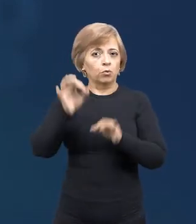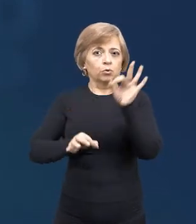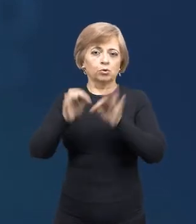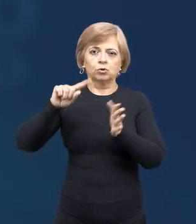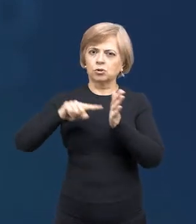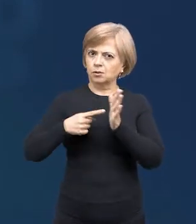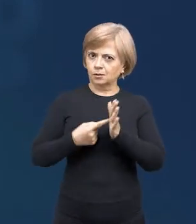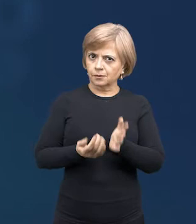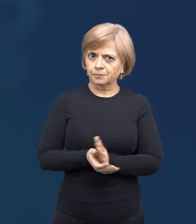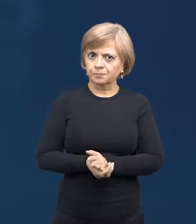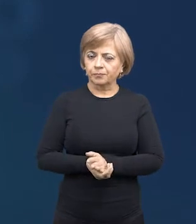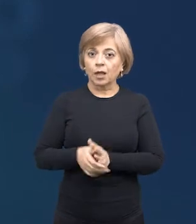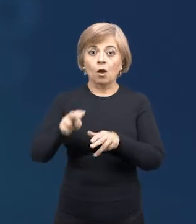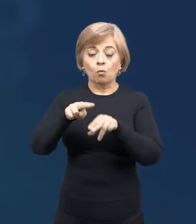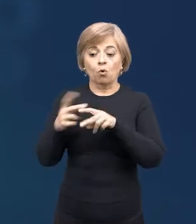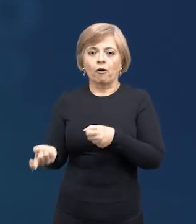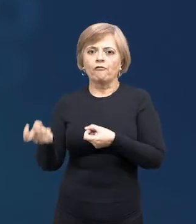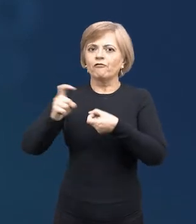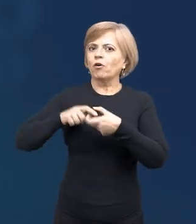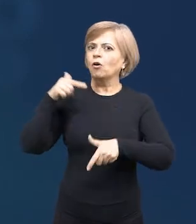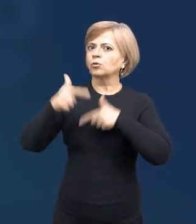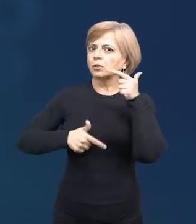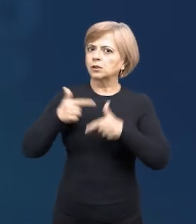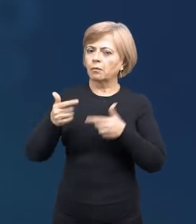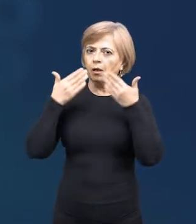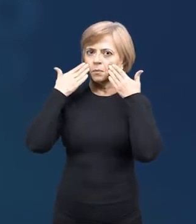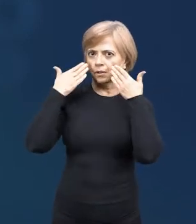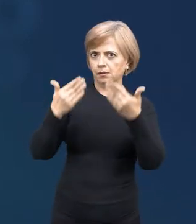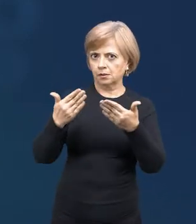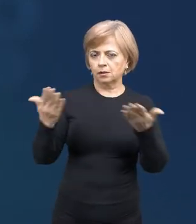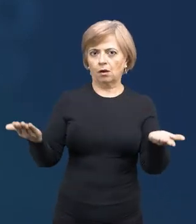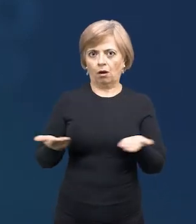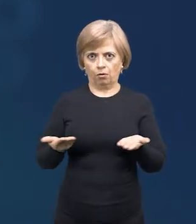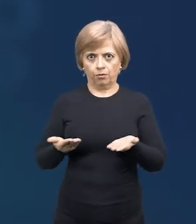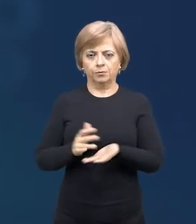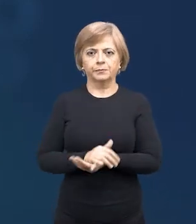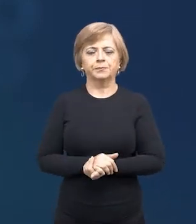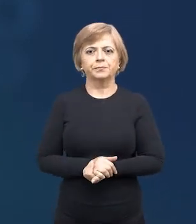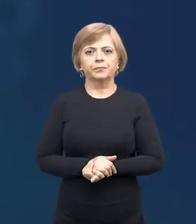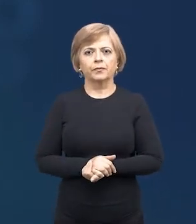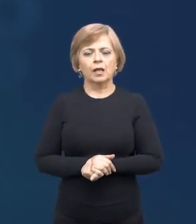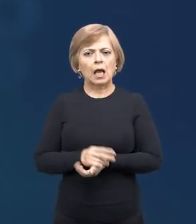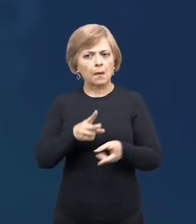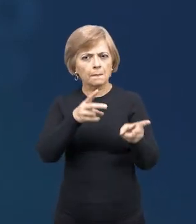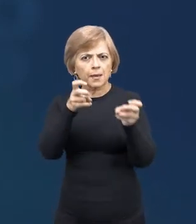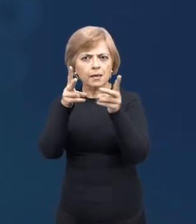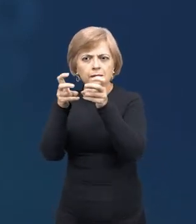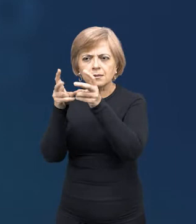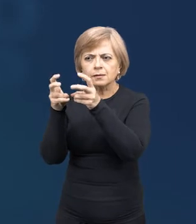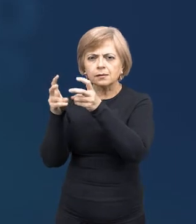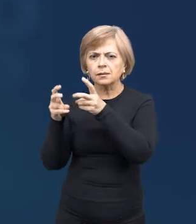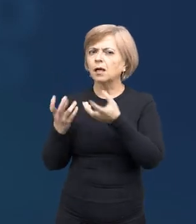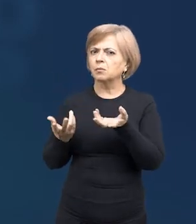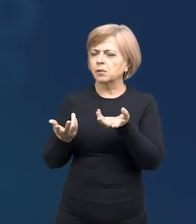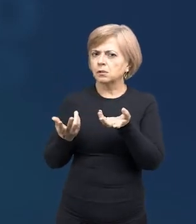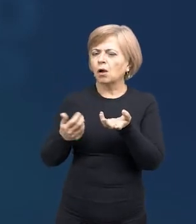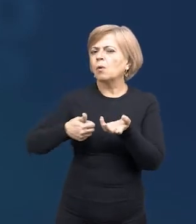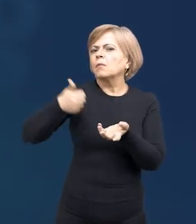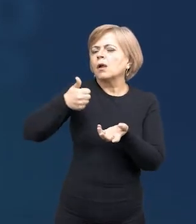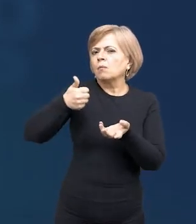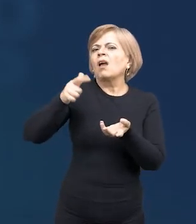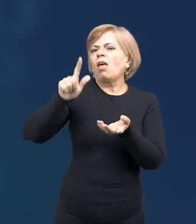Janeiro, quando de seu retorno às suas atividades presenciais. Ele parte da percepção, primeiro, de